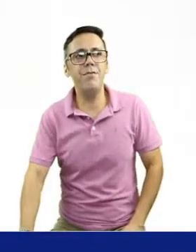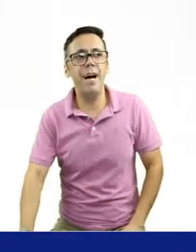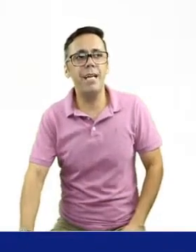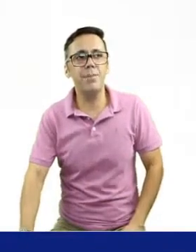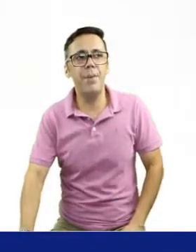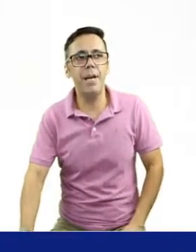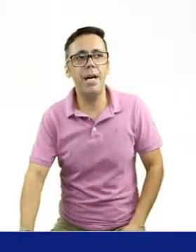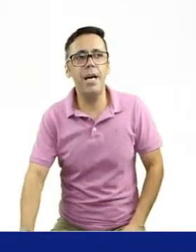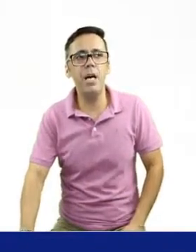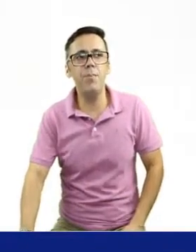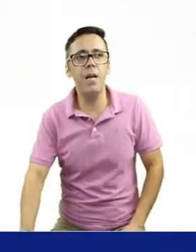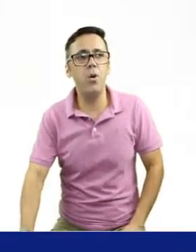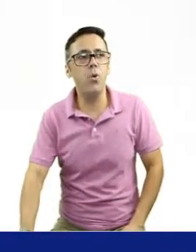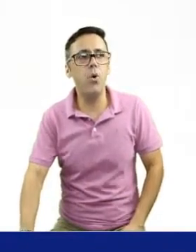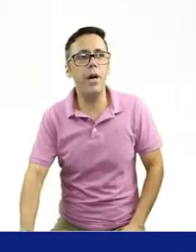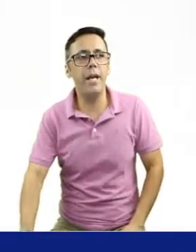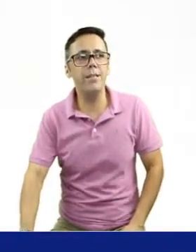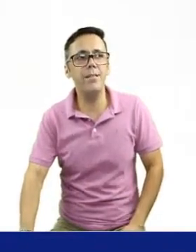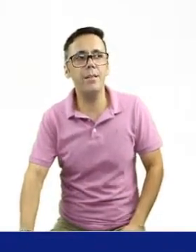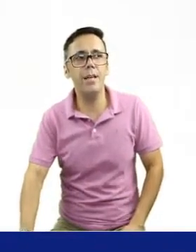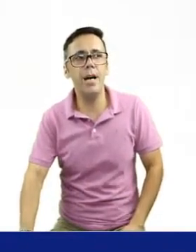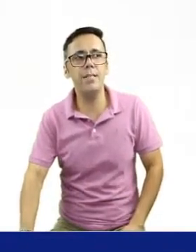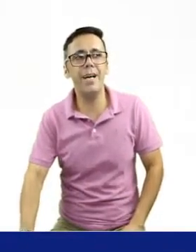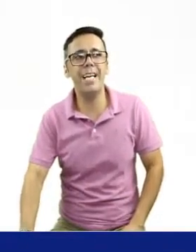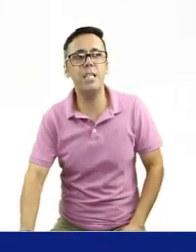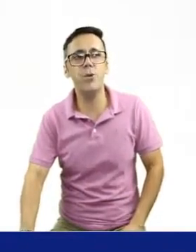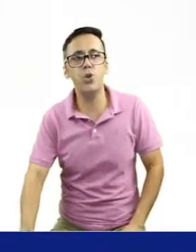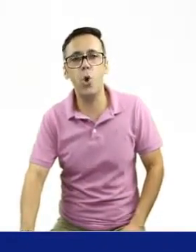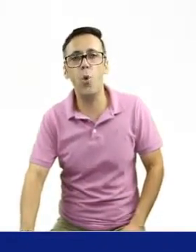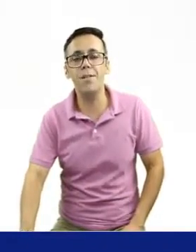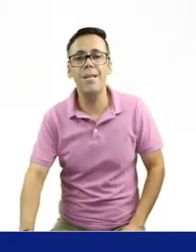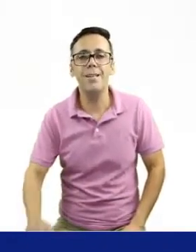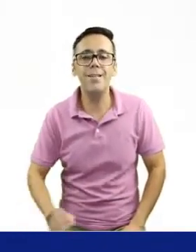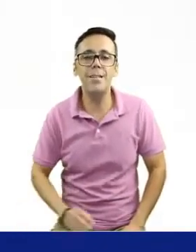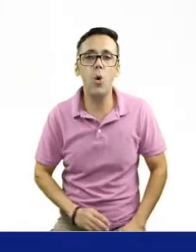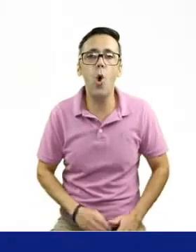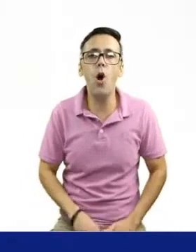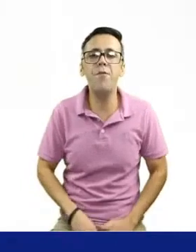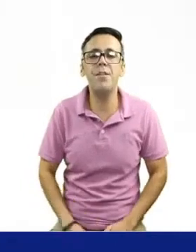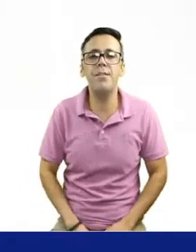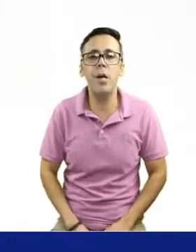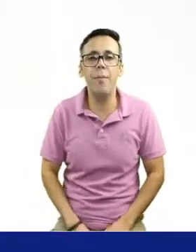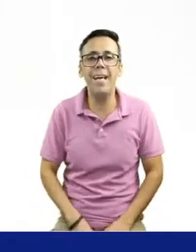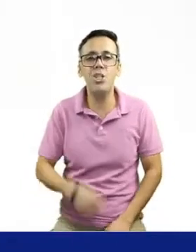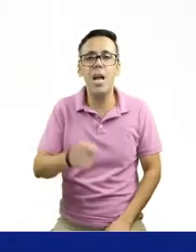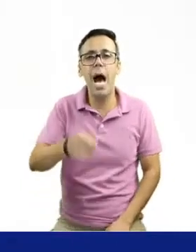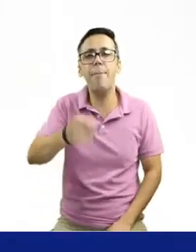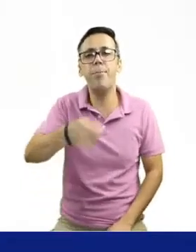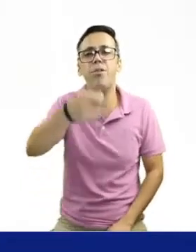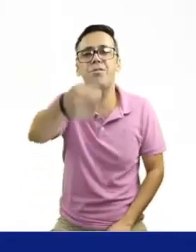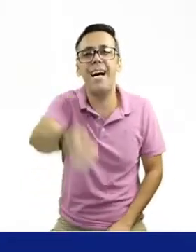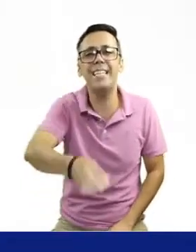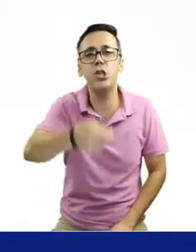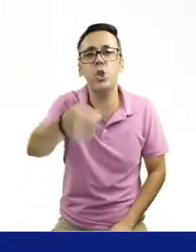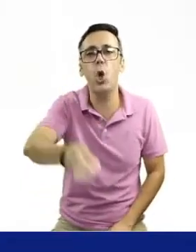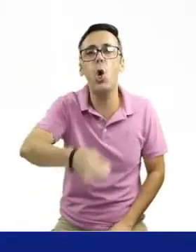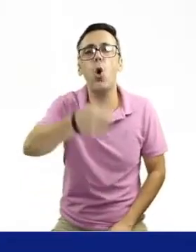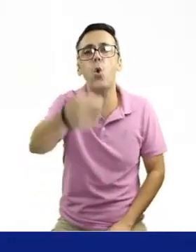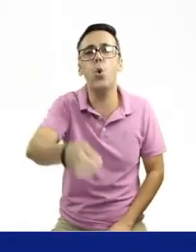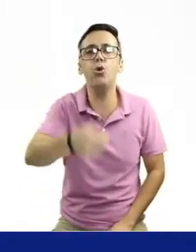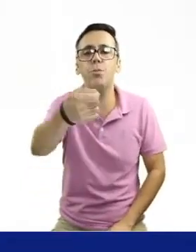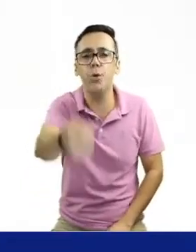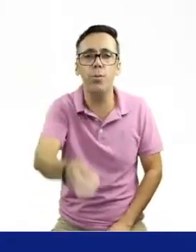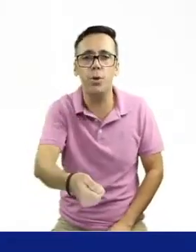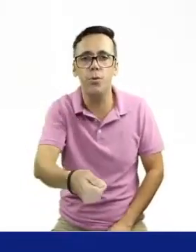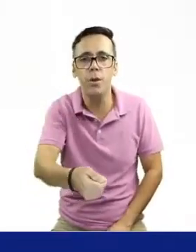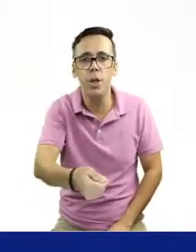15 vagas para Ampla concorrência da são aquelas pessoas que estão oficialmente aprovadas